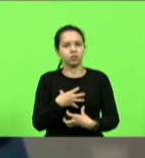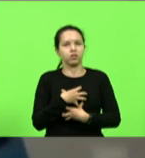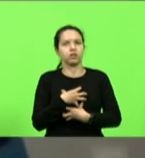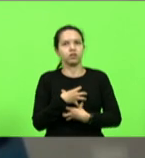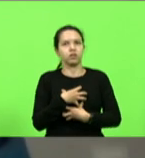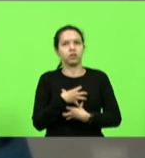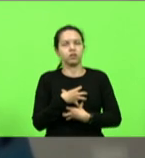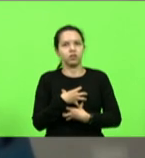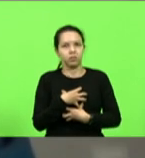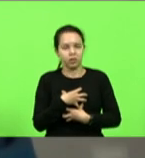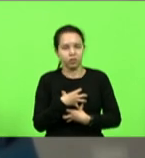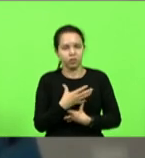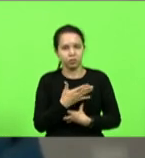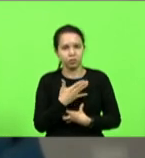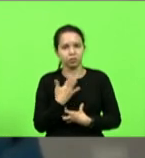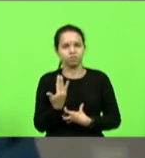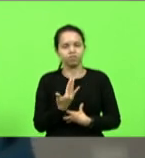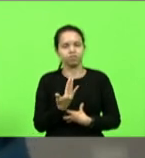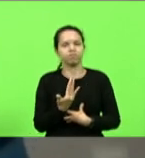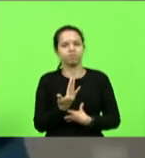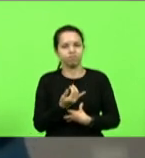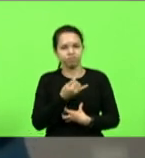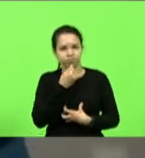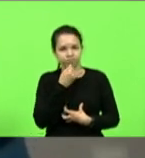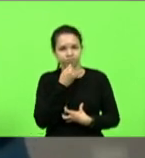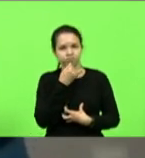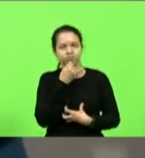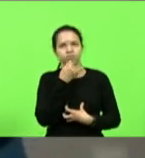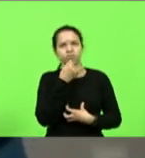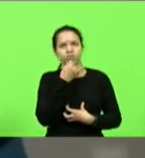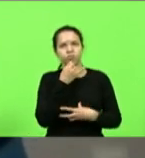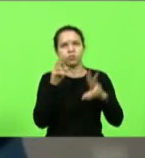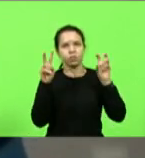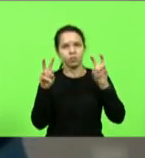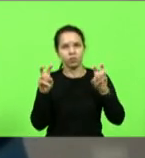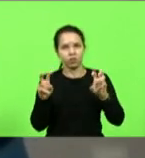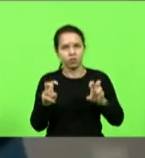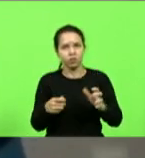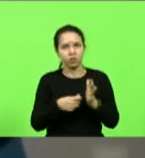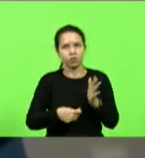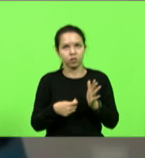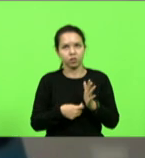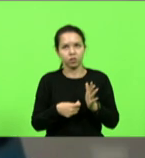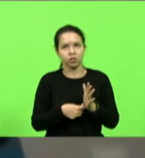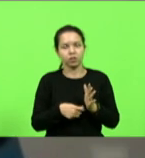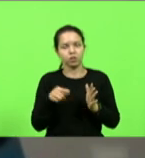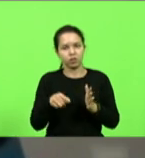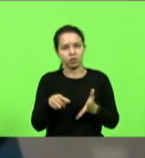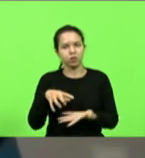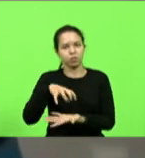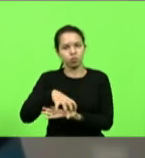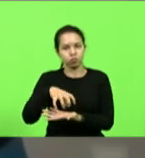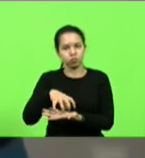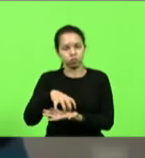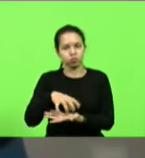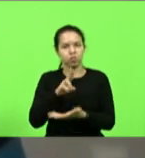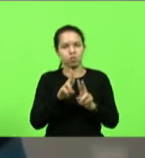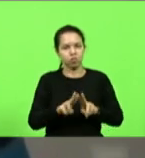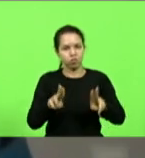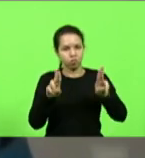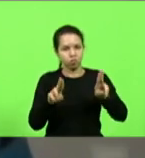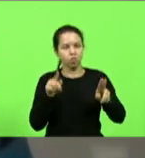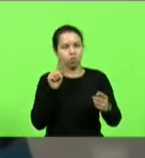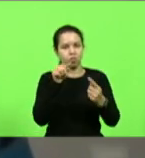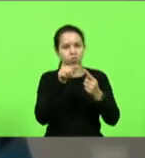né? O Laboratório de Psicologia Escolar da UFSC, ele é um núcleo que tem uma tarefa de integrar ações de ensino, pesquisa e